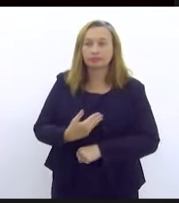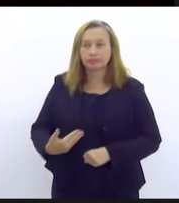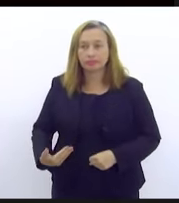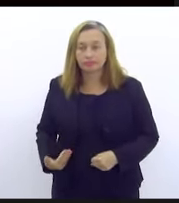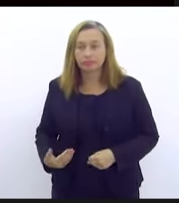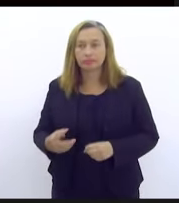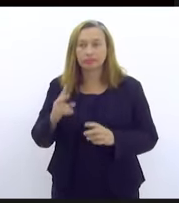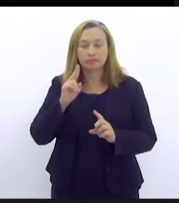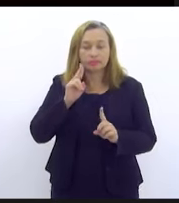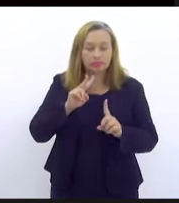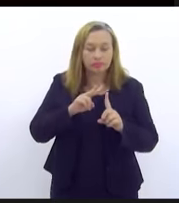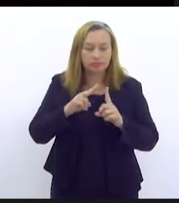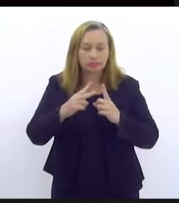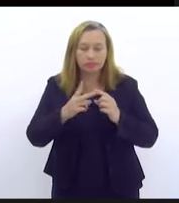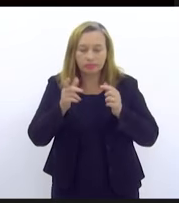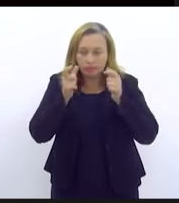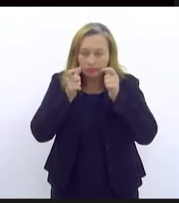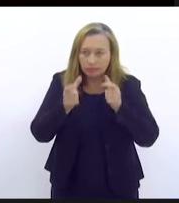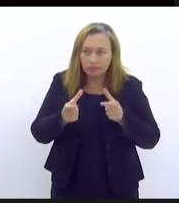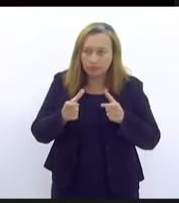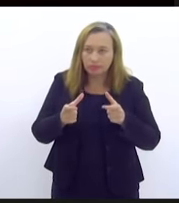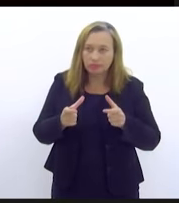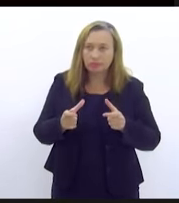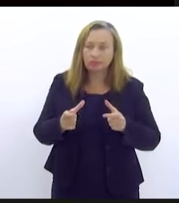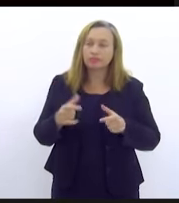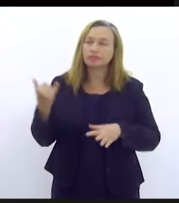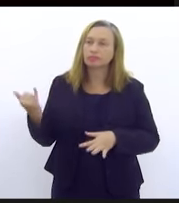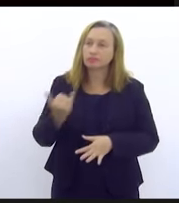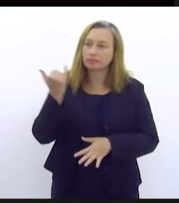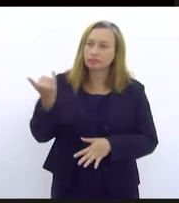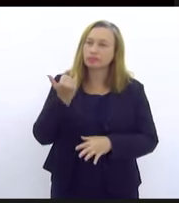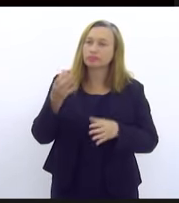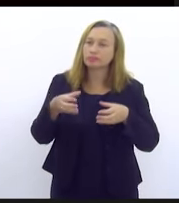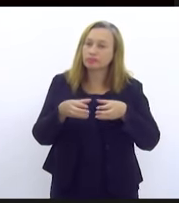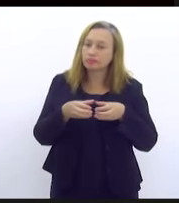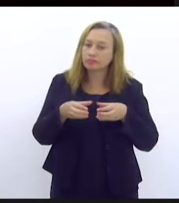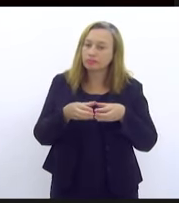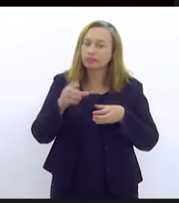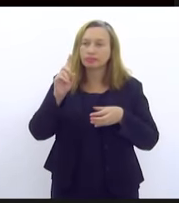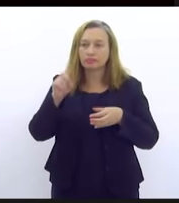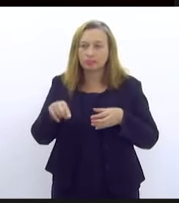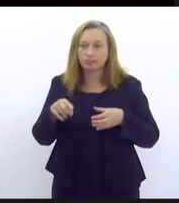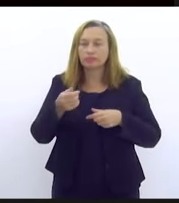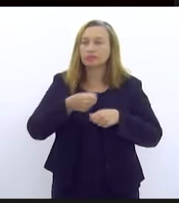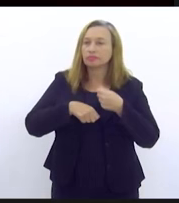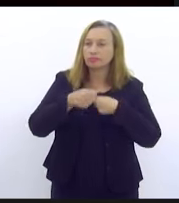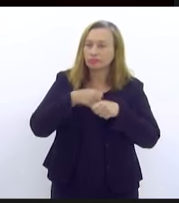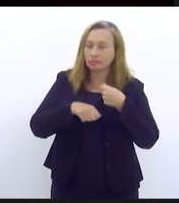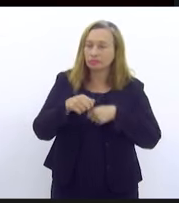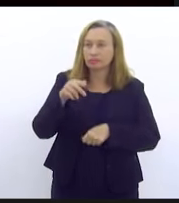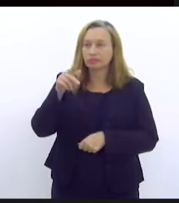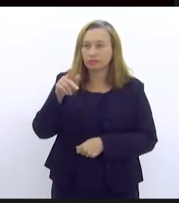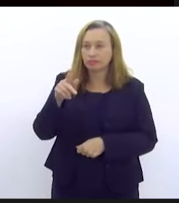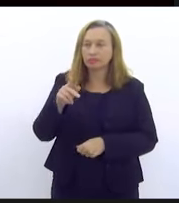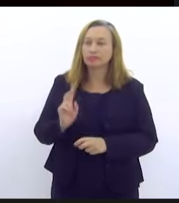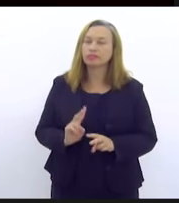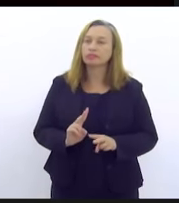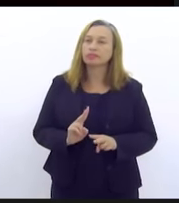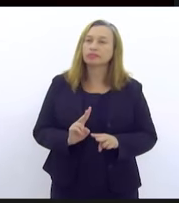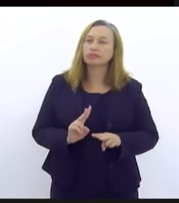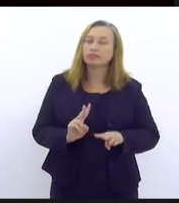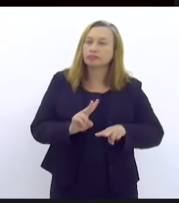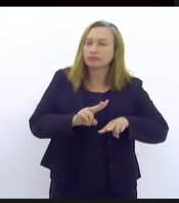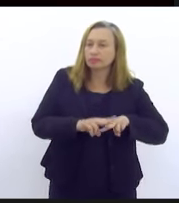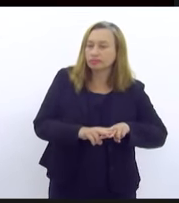um olhar muito atento aí a esse importante órgão, que é o órgão da administração penitenciária. Eu